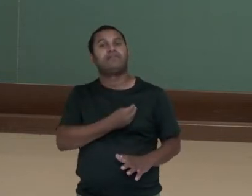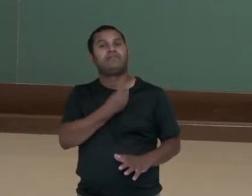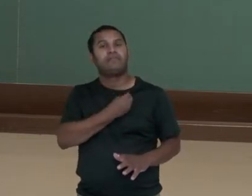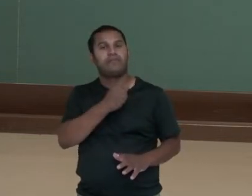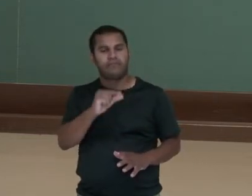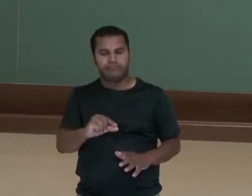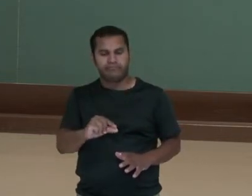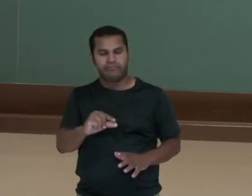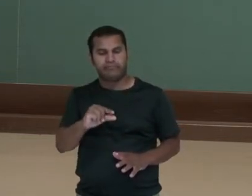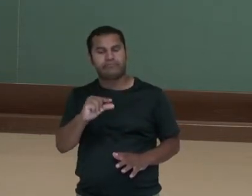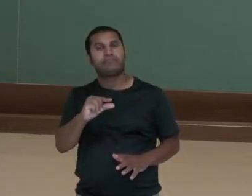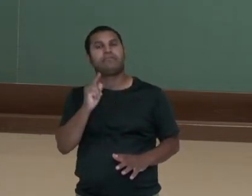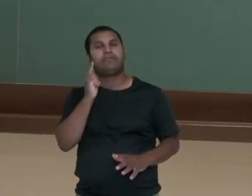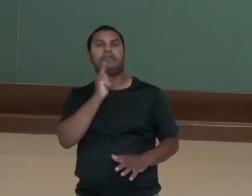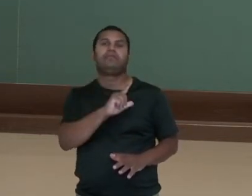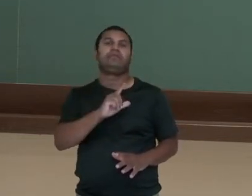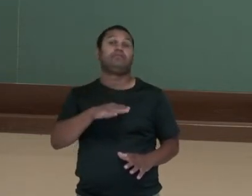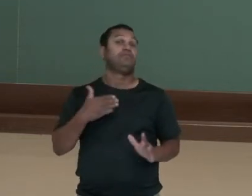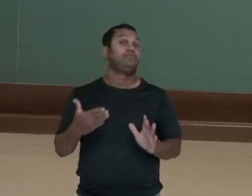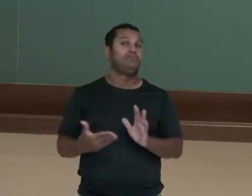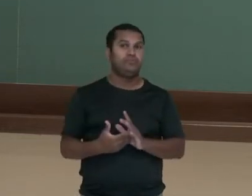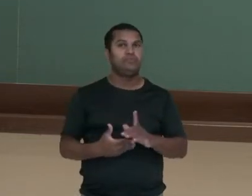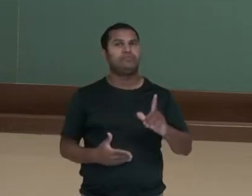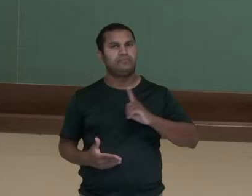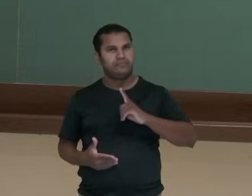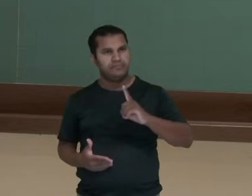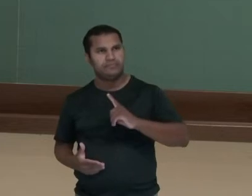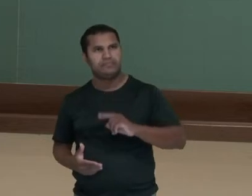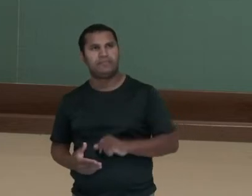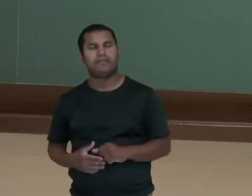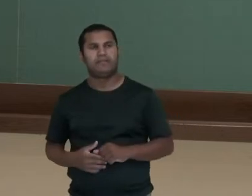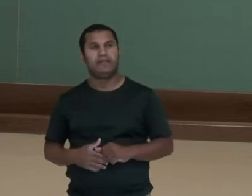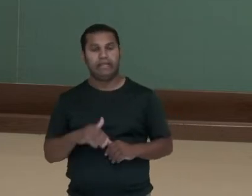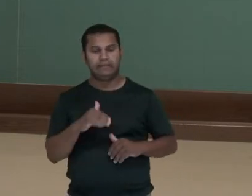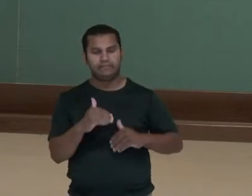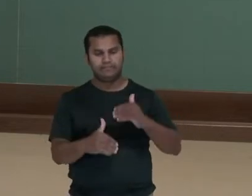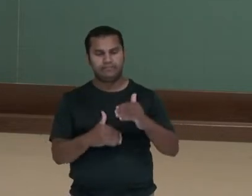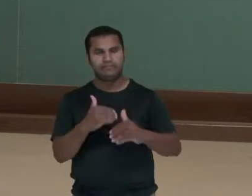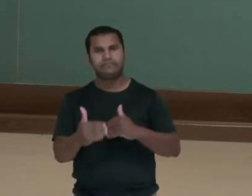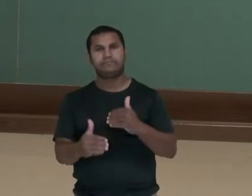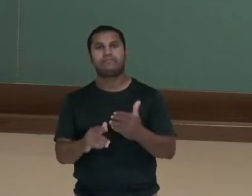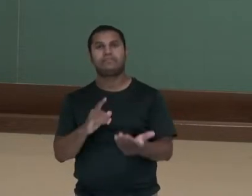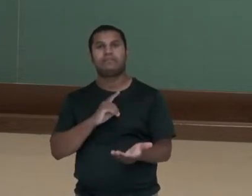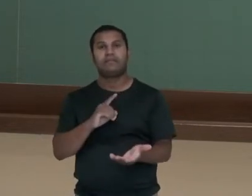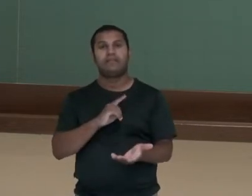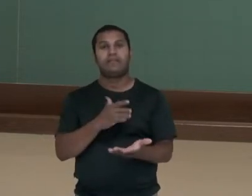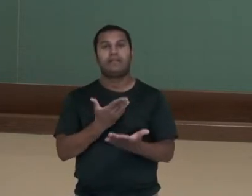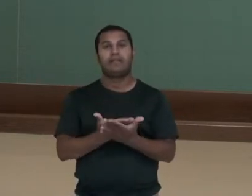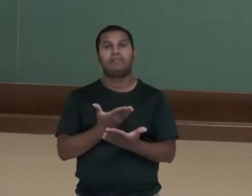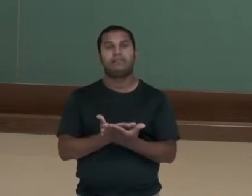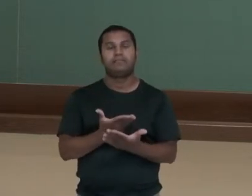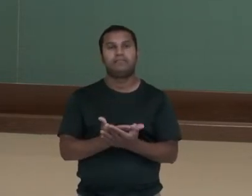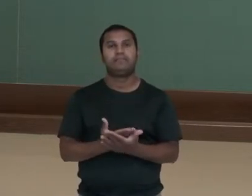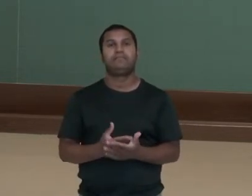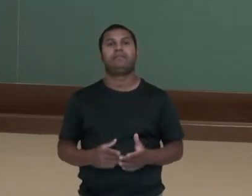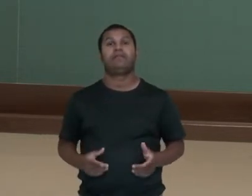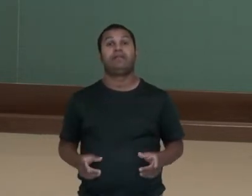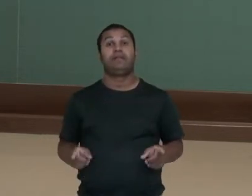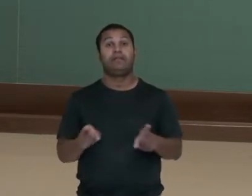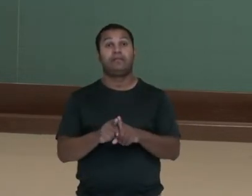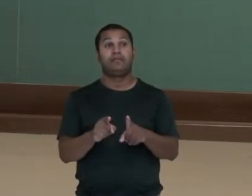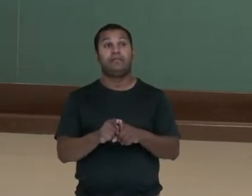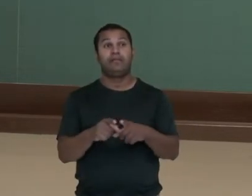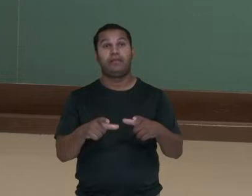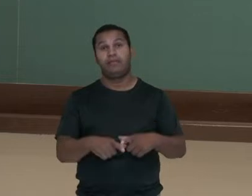transformação, né, da matéria orgânica, vai fazer com que a gente cresça, né, por meio da alimentação, né? É o aumento em tamanho,